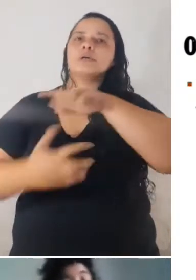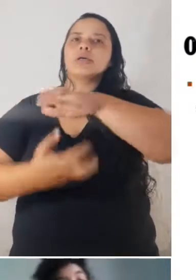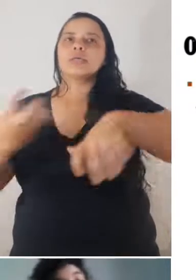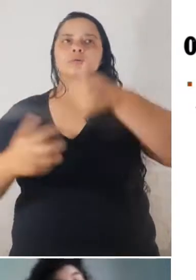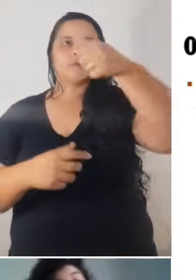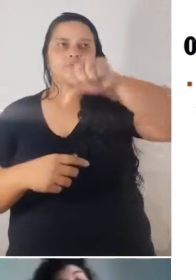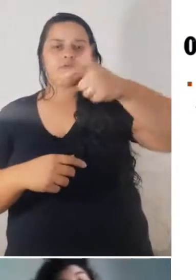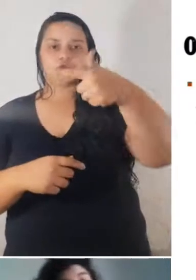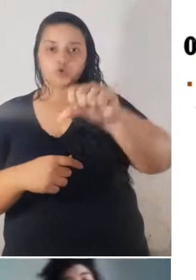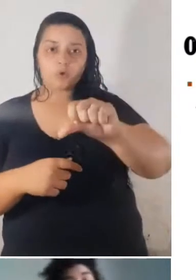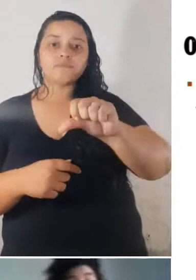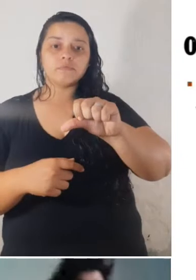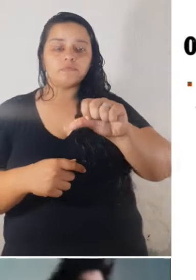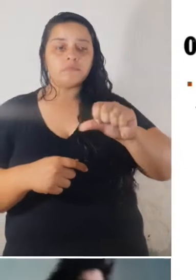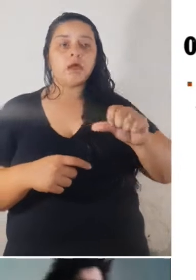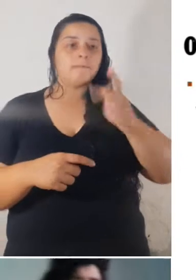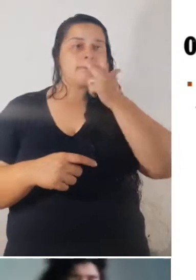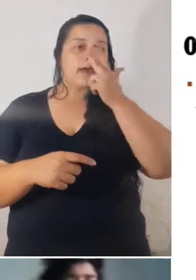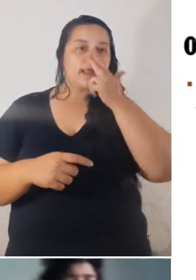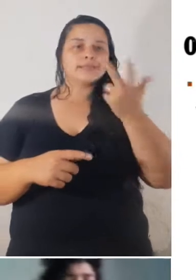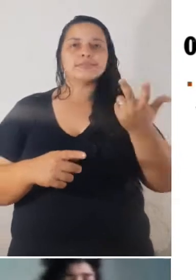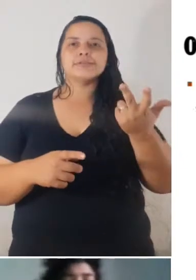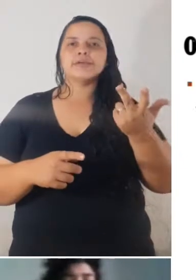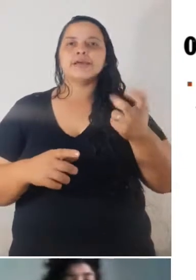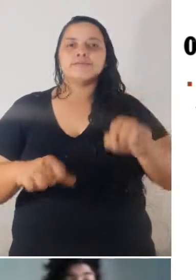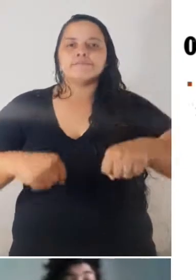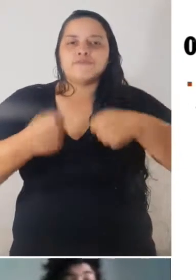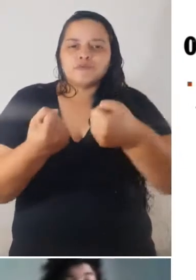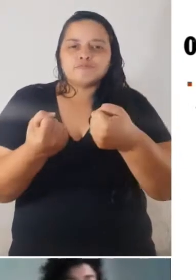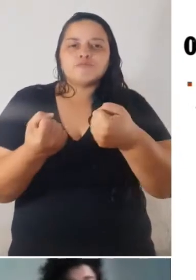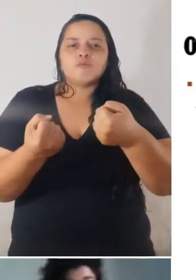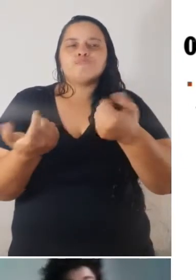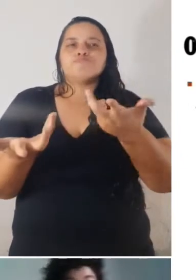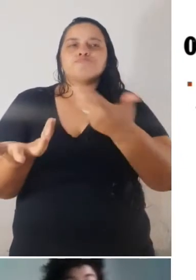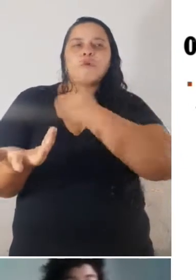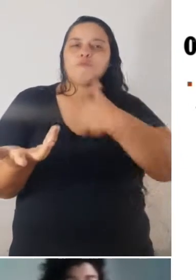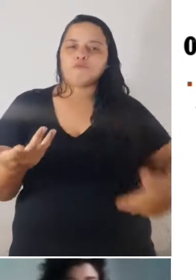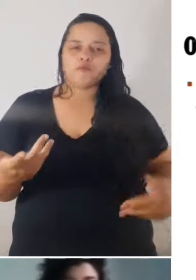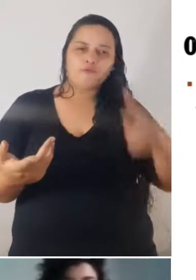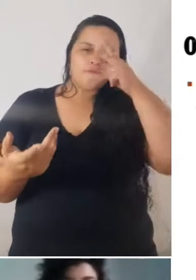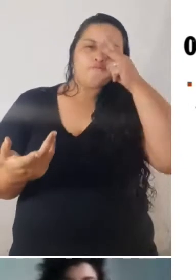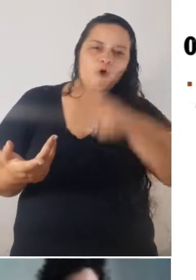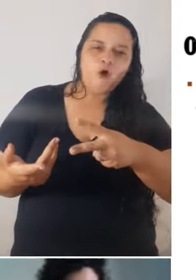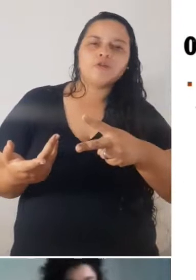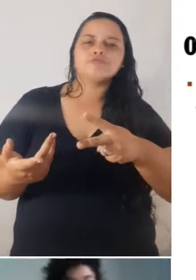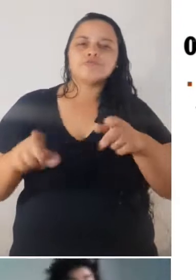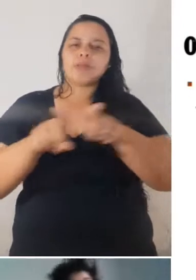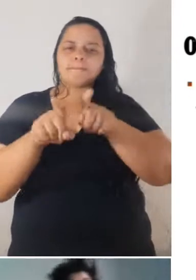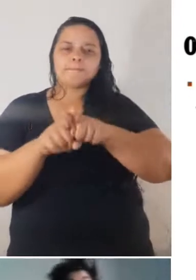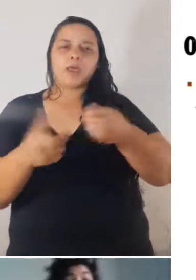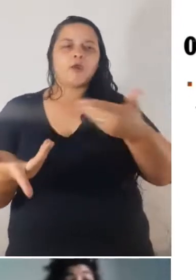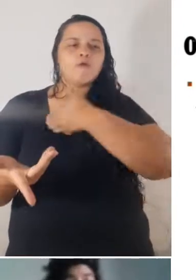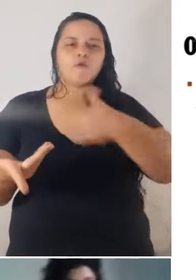de 1929 e acaba favorecendo a defesa de um Estado forte, um Estado intervencionista.